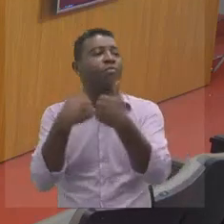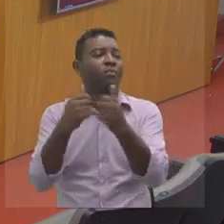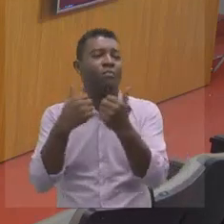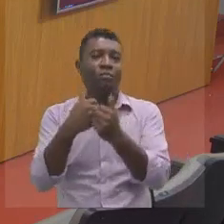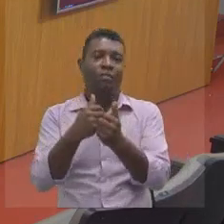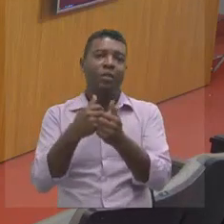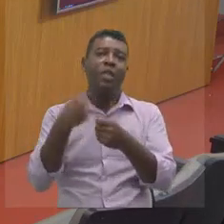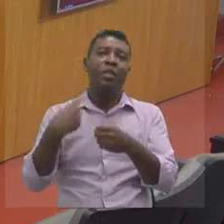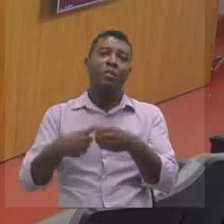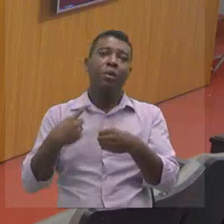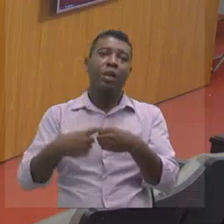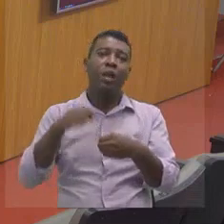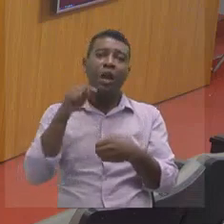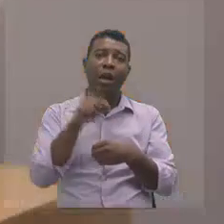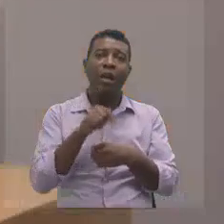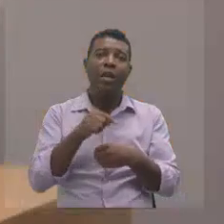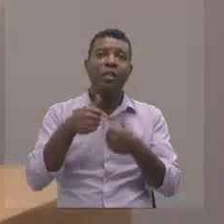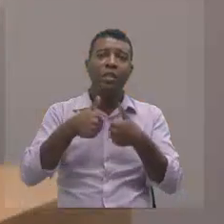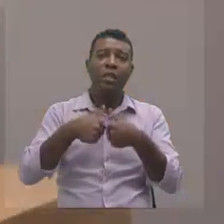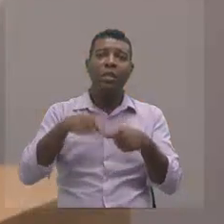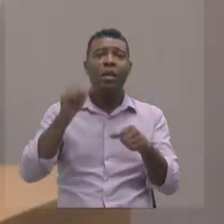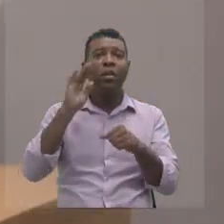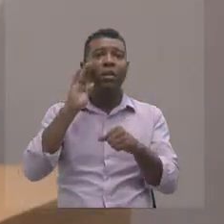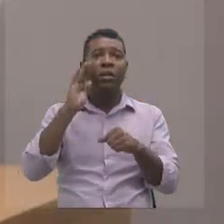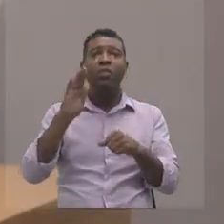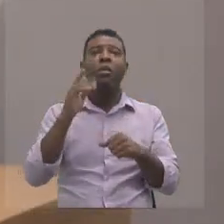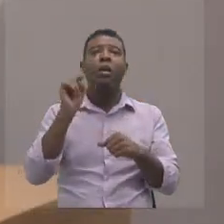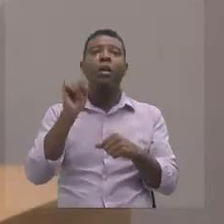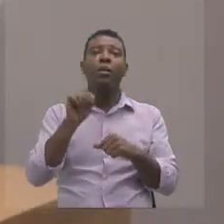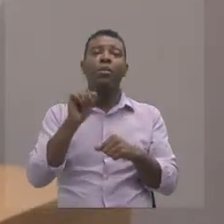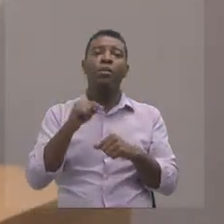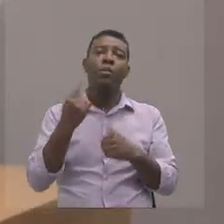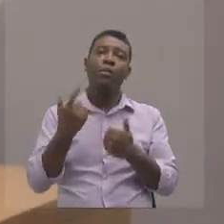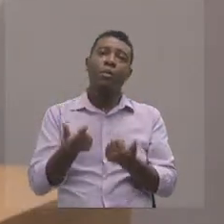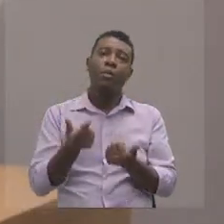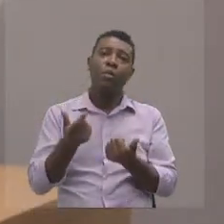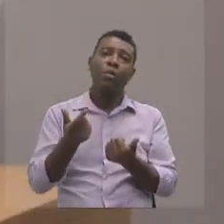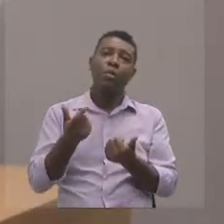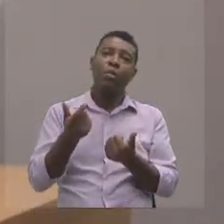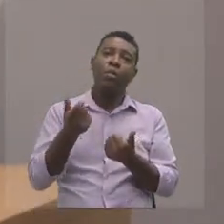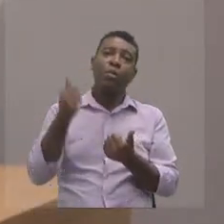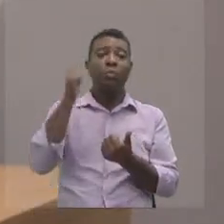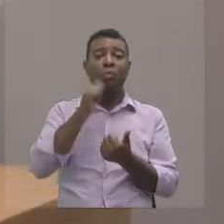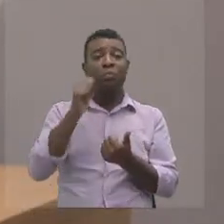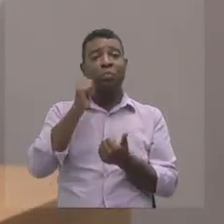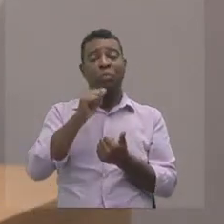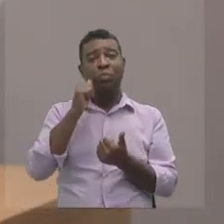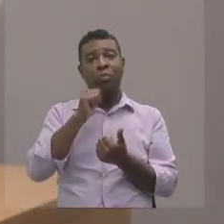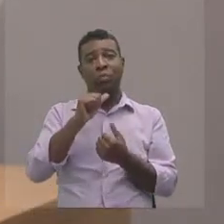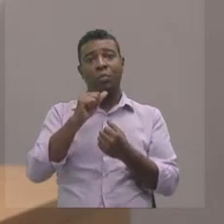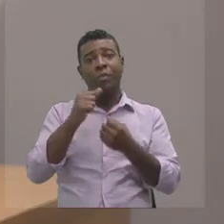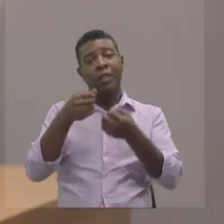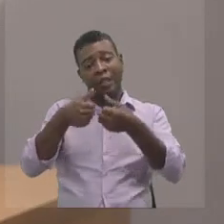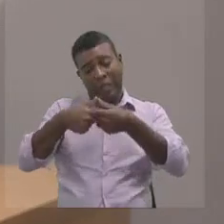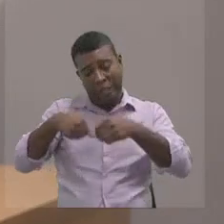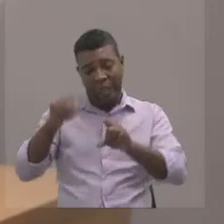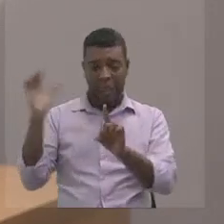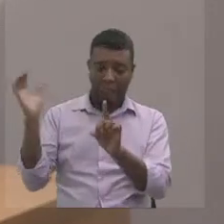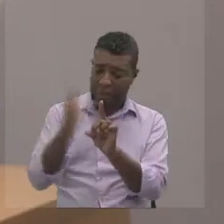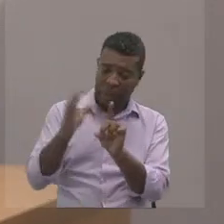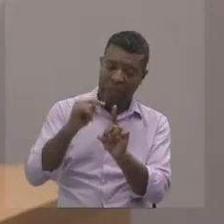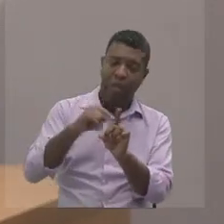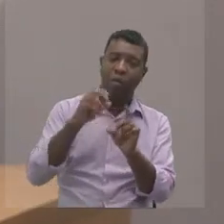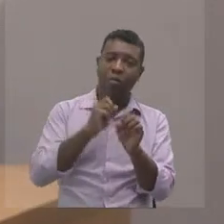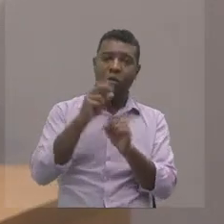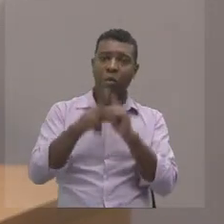diariamente sobretudo as mulheres que são as maiores usuários do transporte coletivo e infelizmente a gente se vê